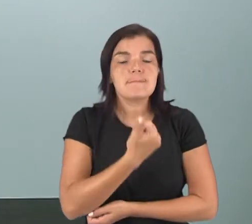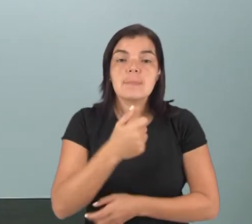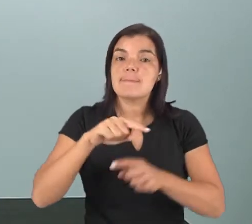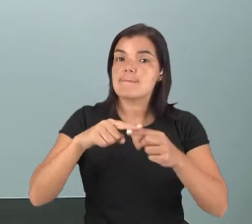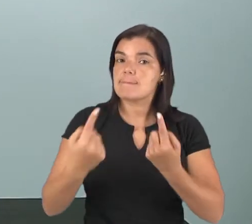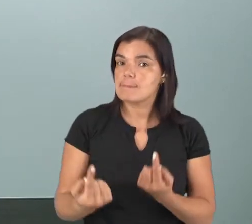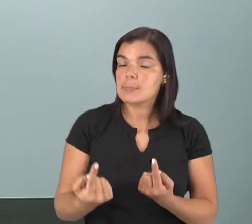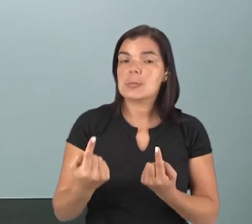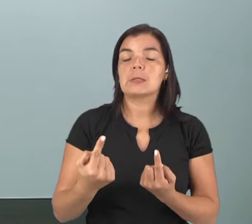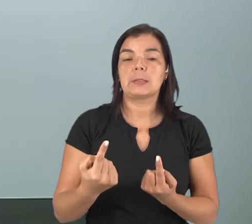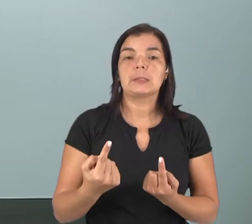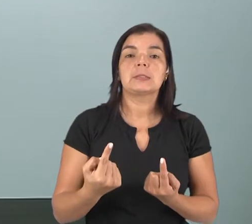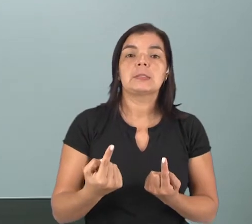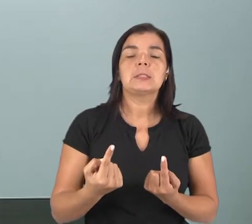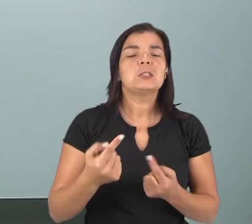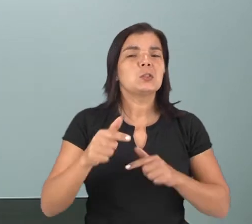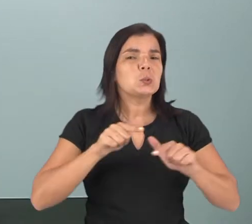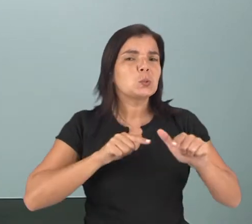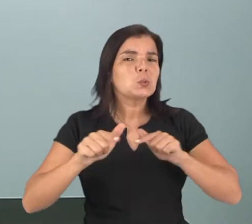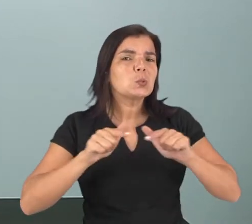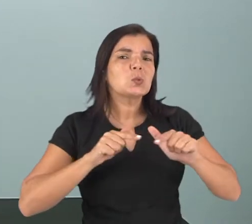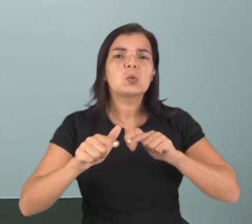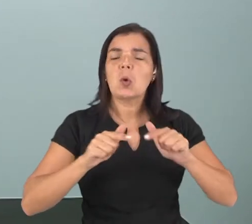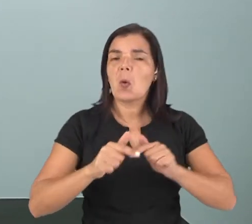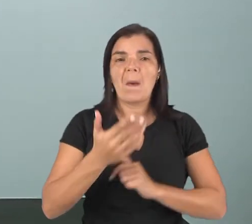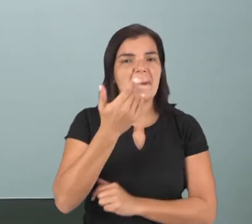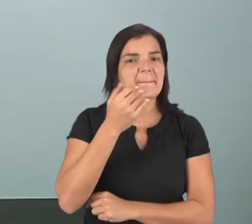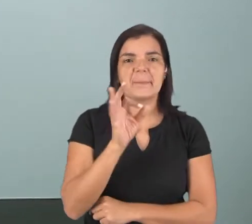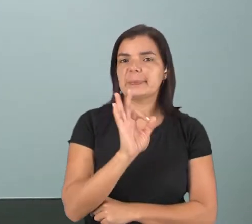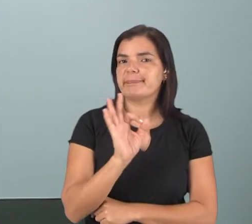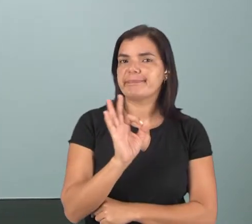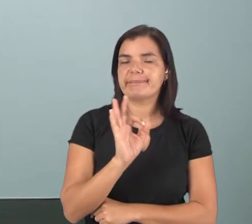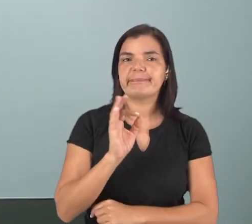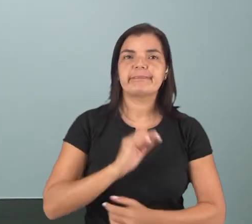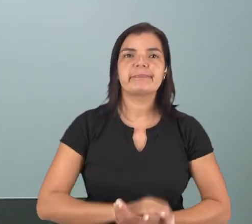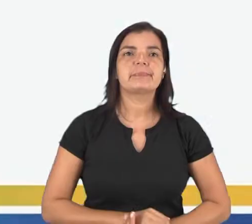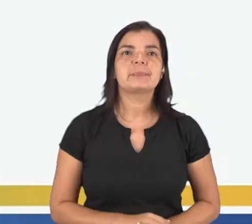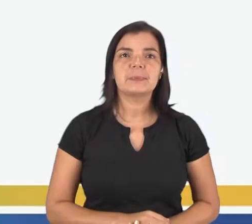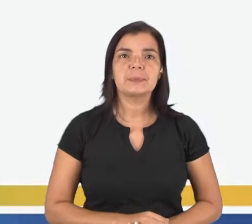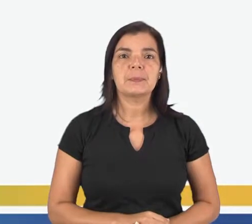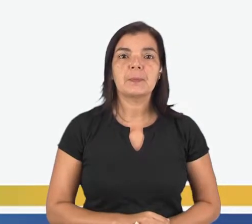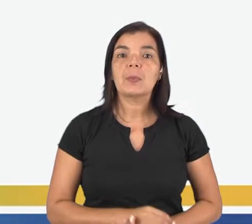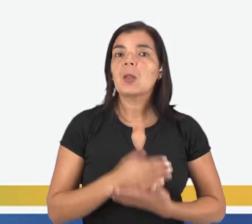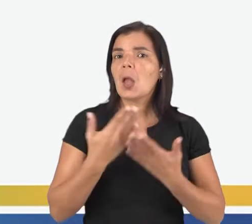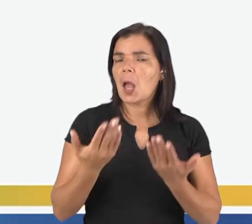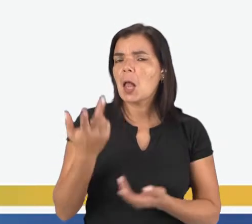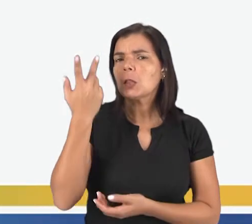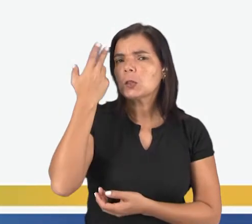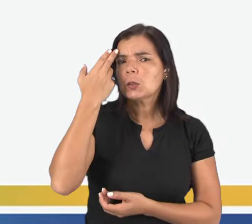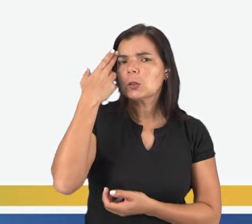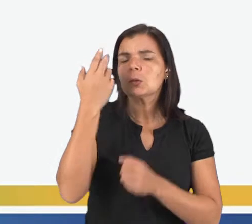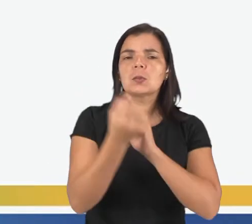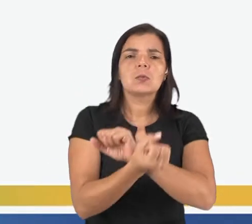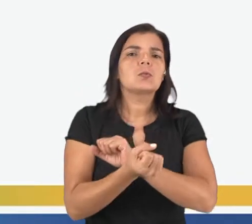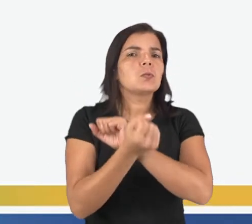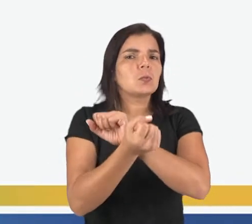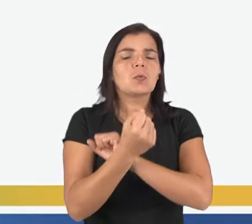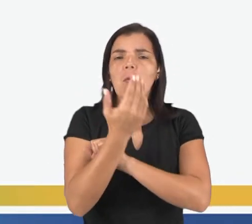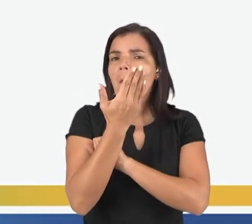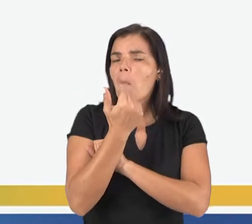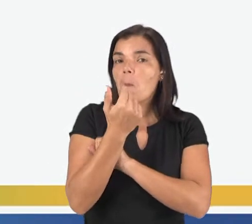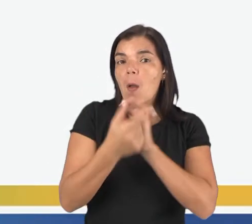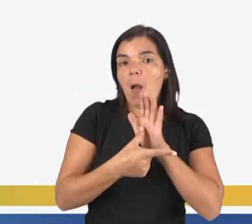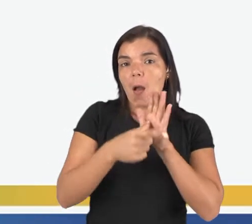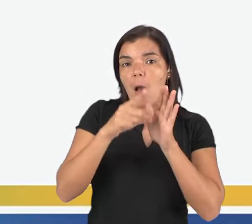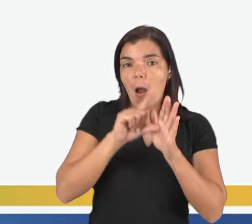Apesar desse trabalho pesado, eles não se alimentavam bem. Era comum que os escravos não se alimentassem